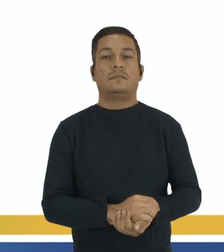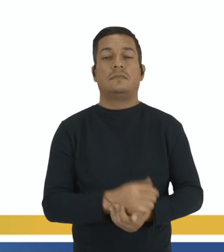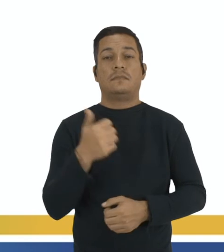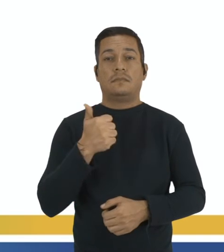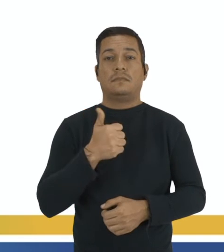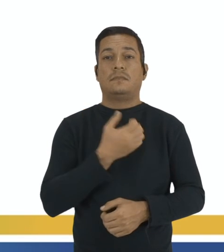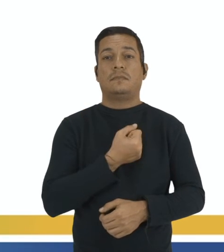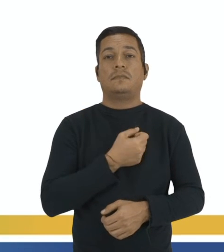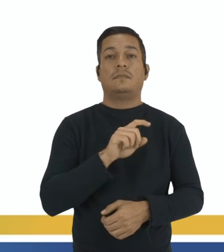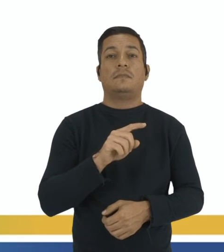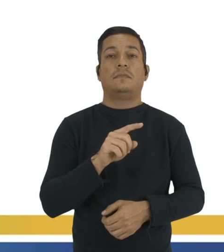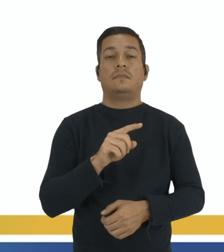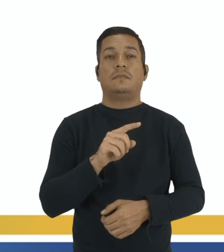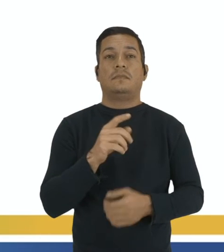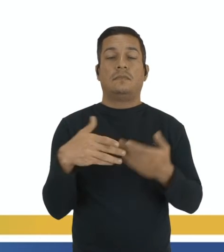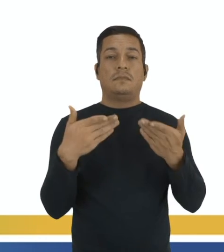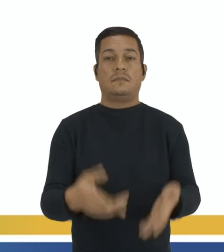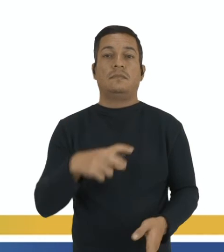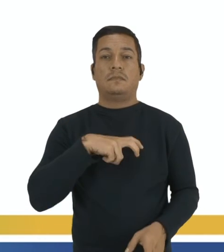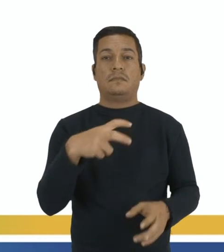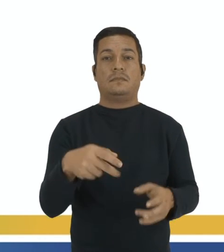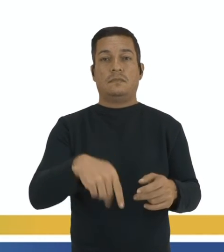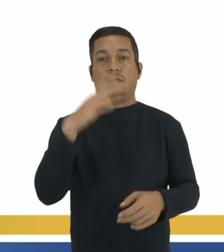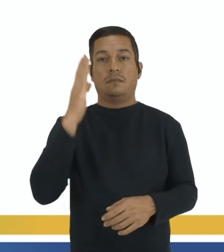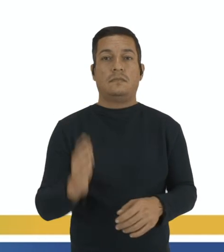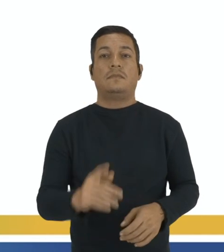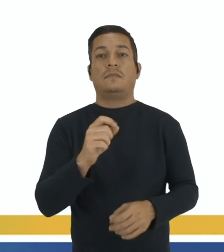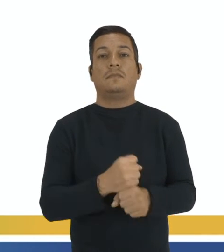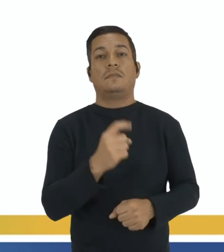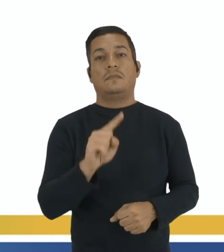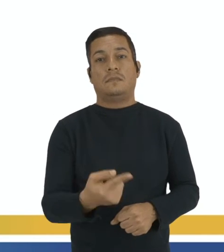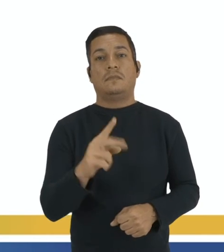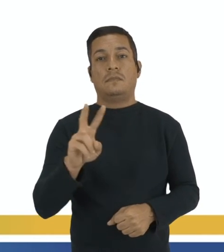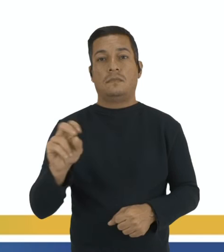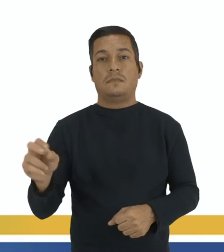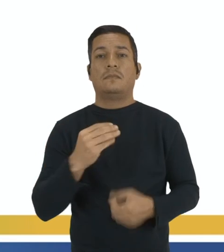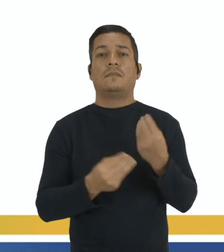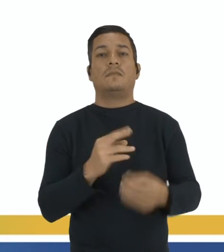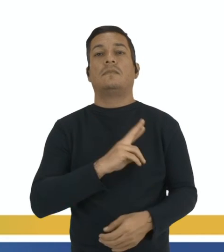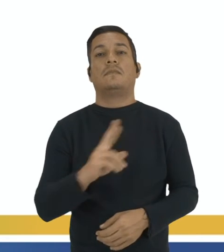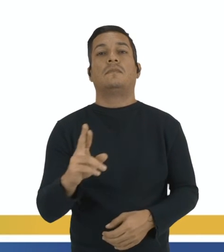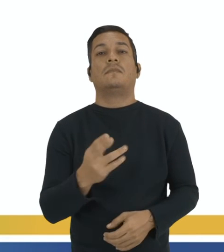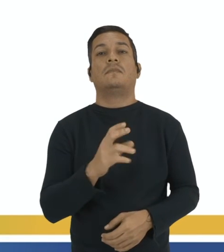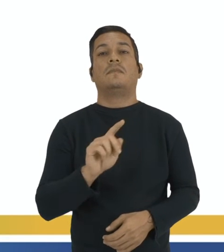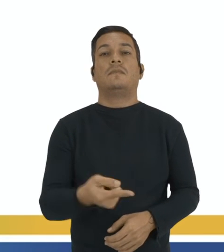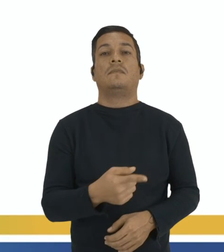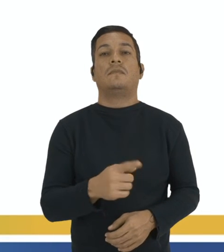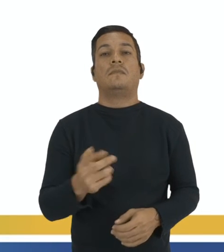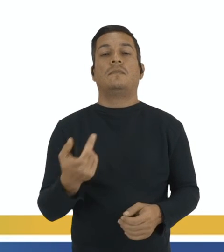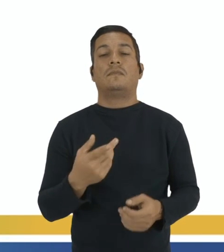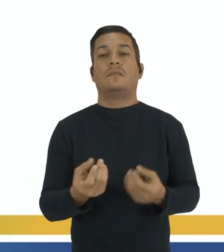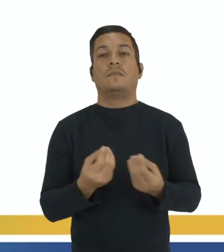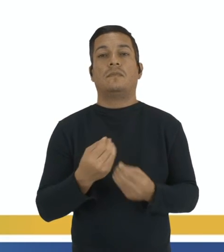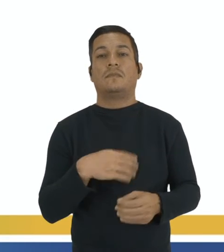Primeiro número é a chegada dos portugueses ao Brasil, que foi em 1500. Como é que a gente representava o 1000 no sistema de